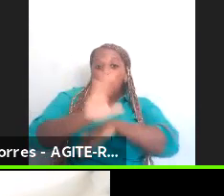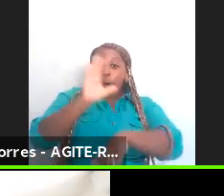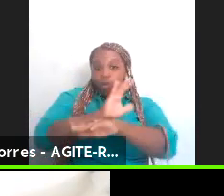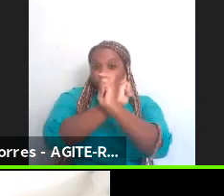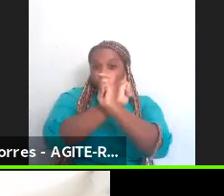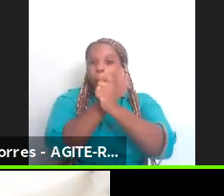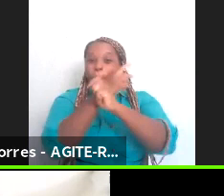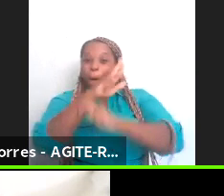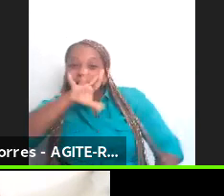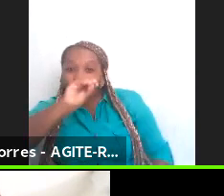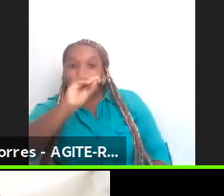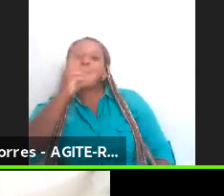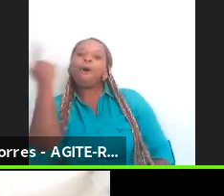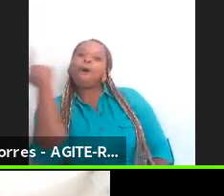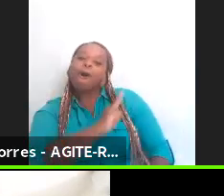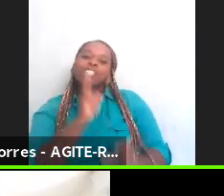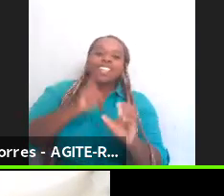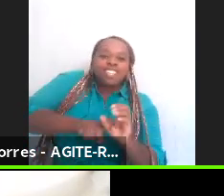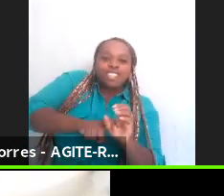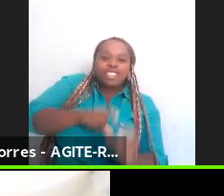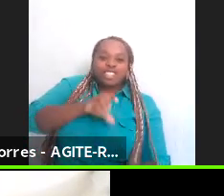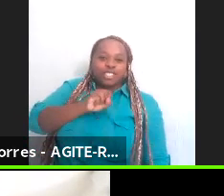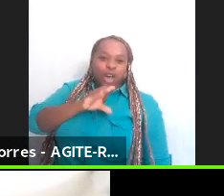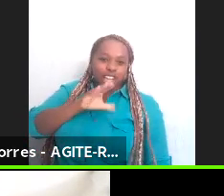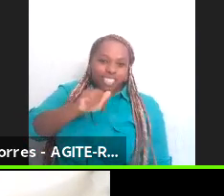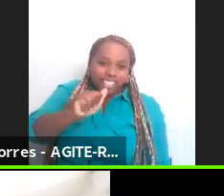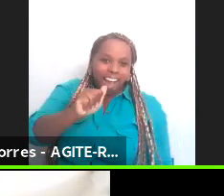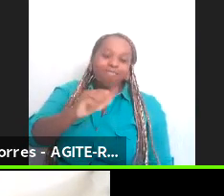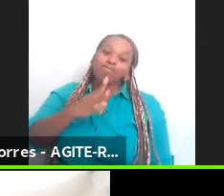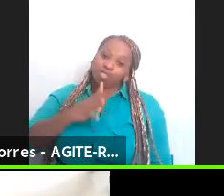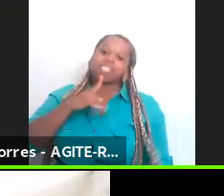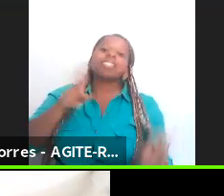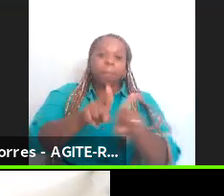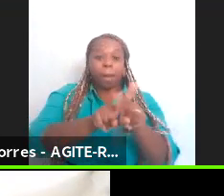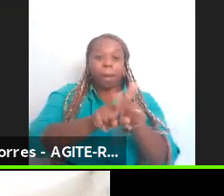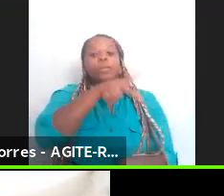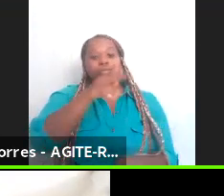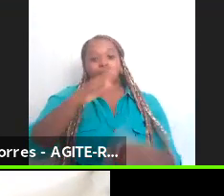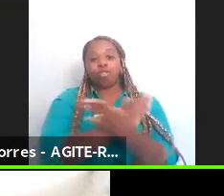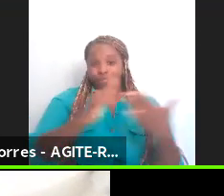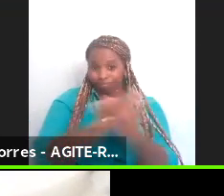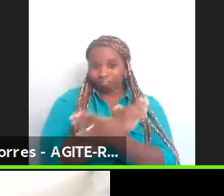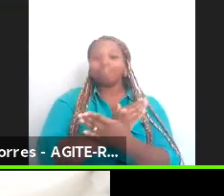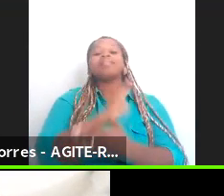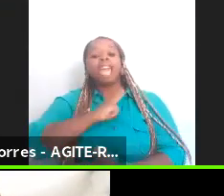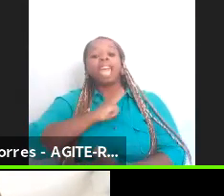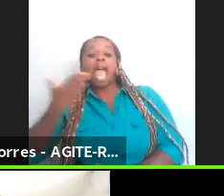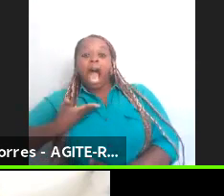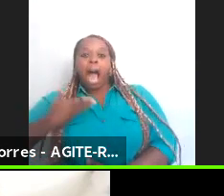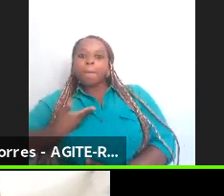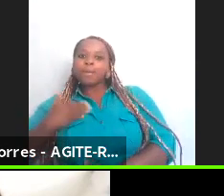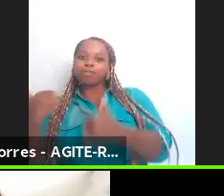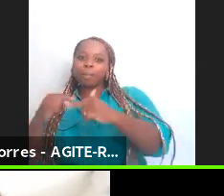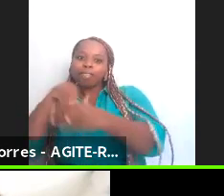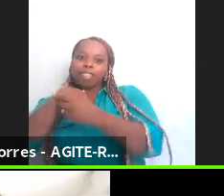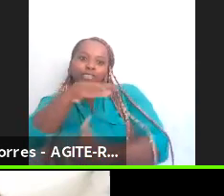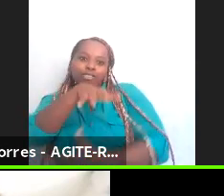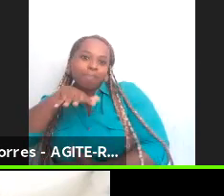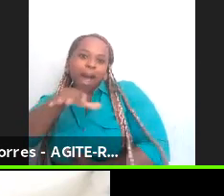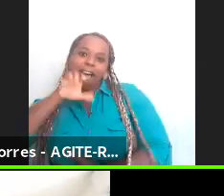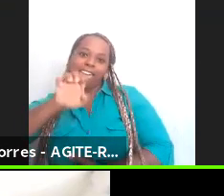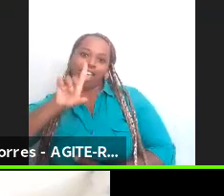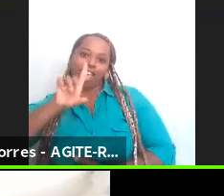conheci os professores nos conheceram, né? Vira e mexe, tem um colega que trabalha em editora. Então, a gente está